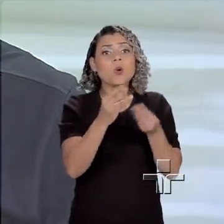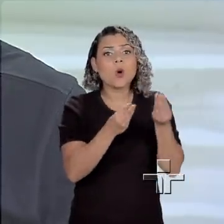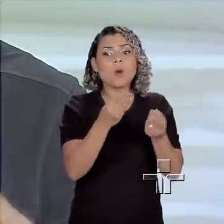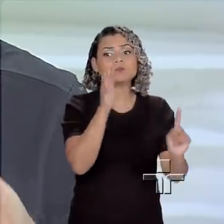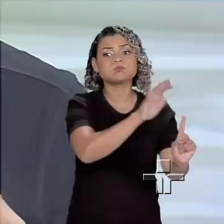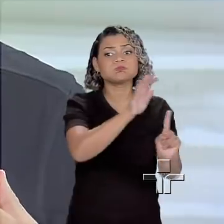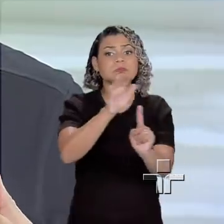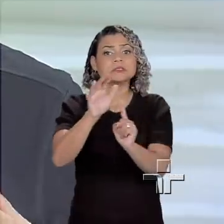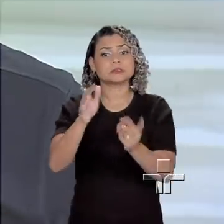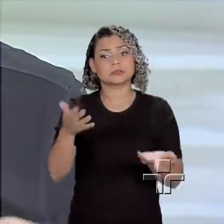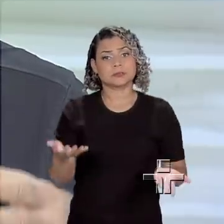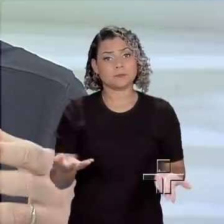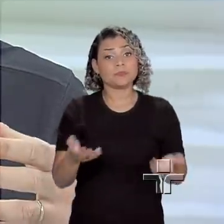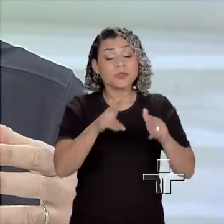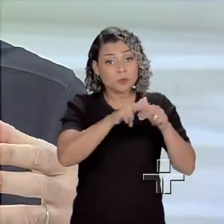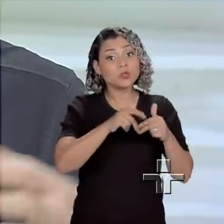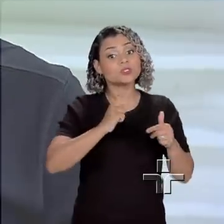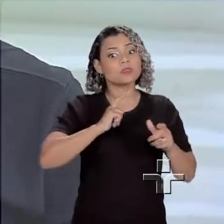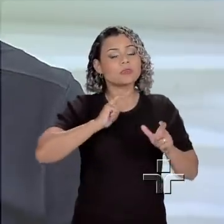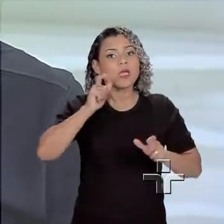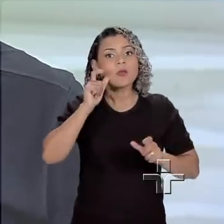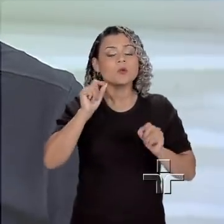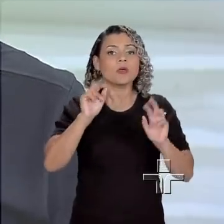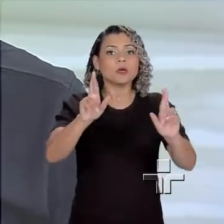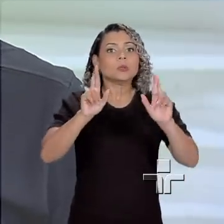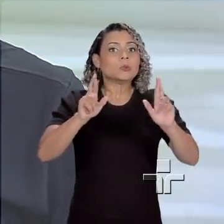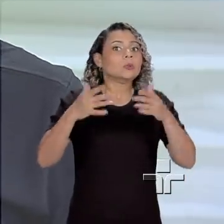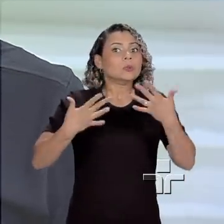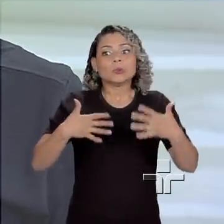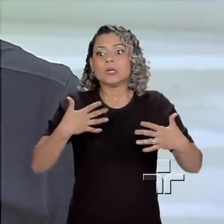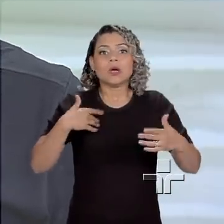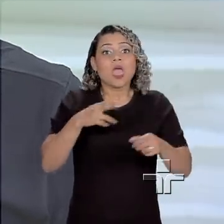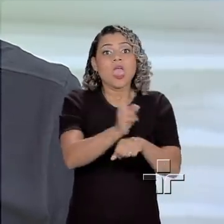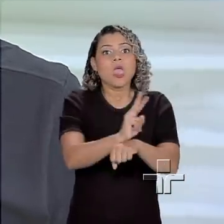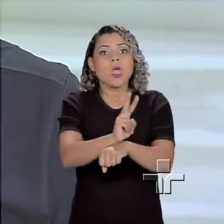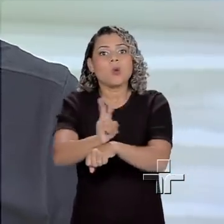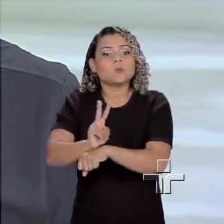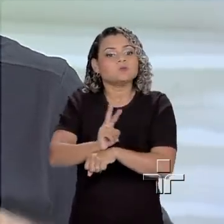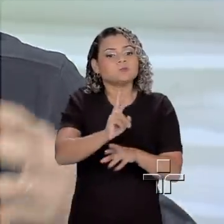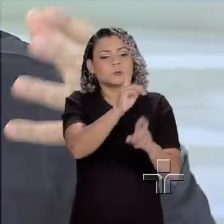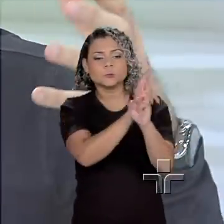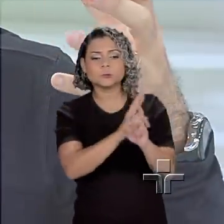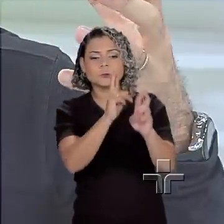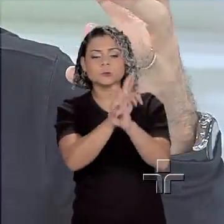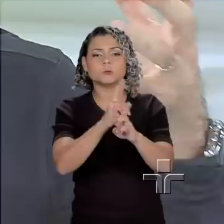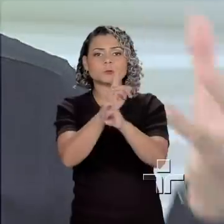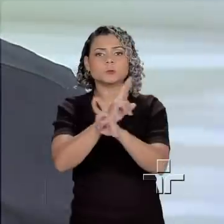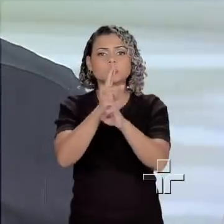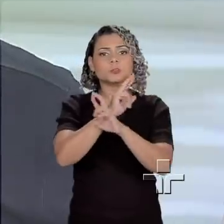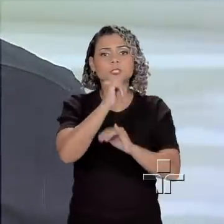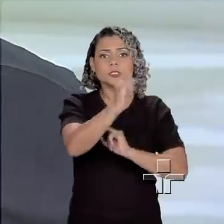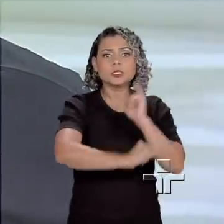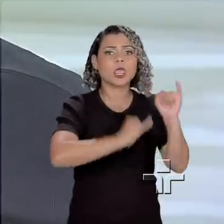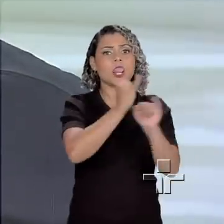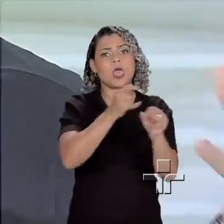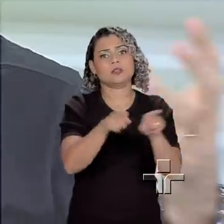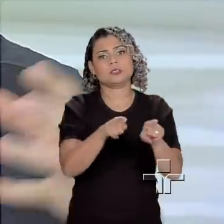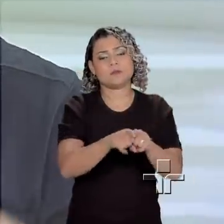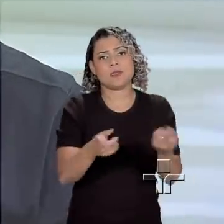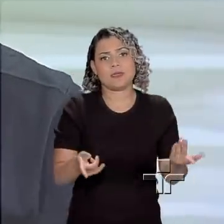certa expectativa de reguladores locais de estarem regulando a internet utópica que é global,